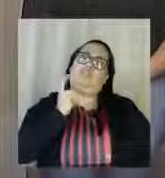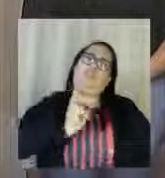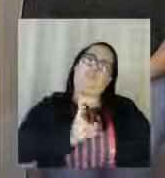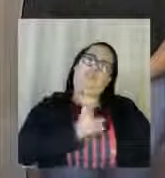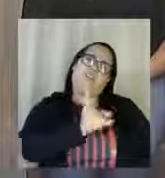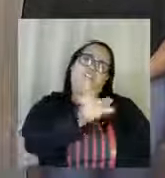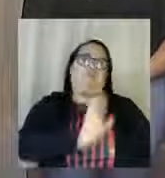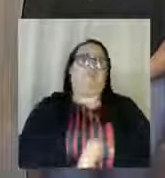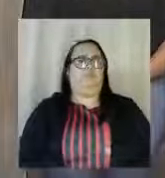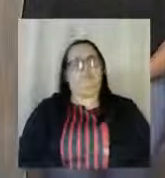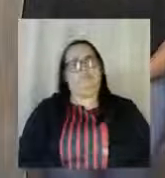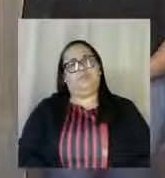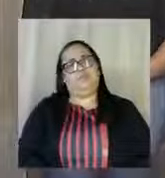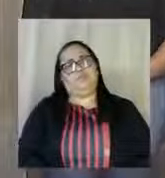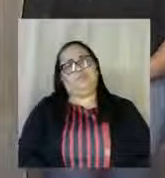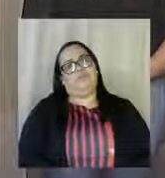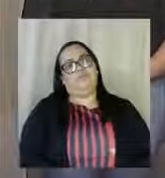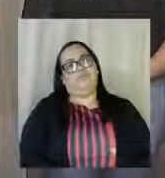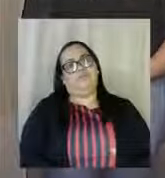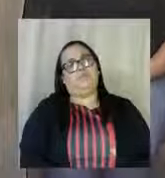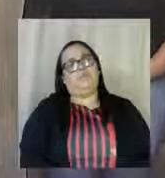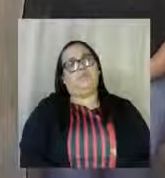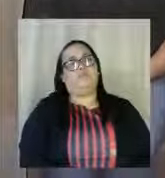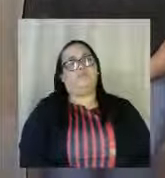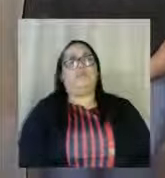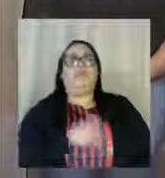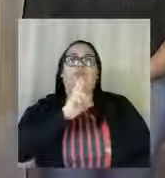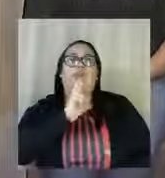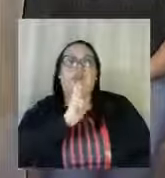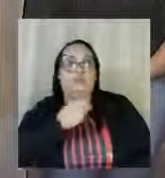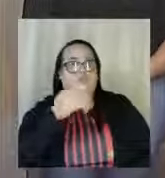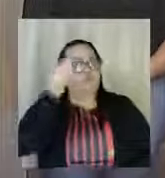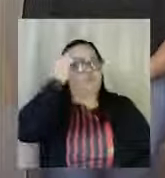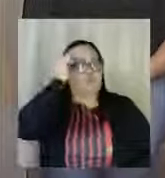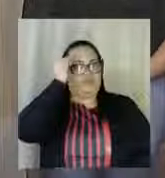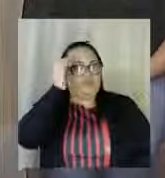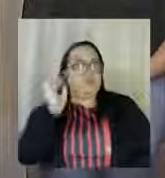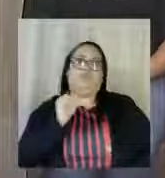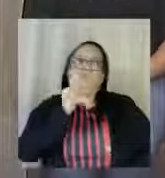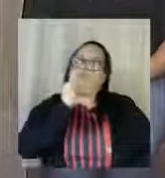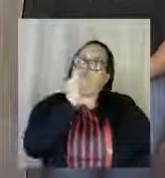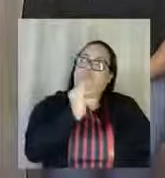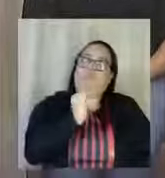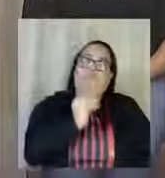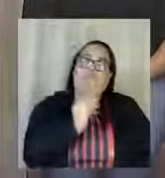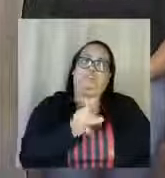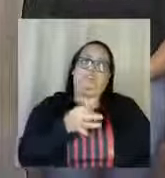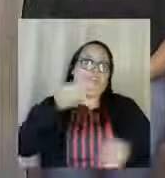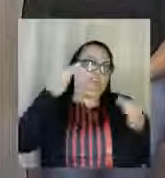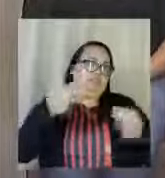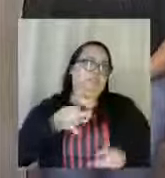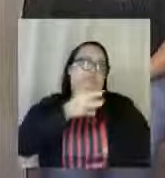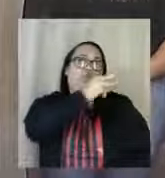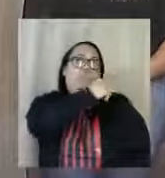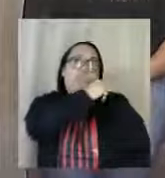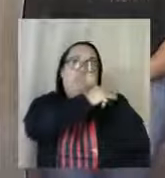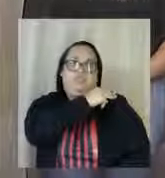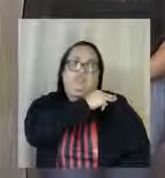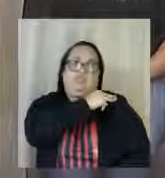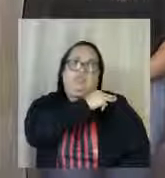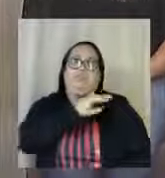caso. Aí ela respondia, mas ela não sabe, assim. No terceiro, que foi muito difícil.